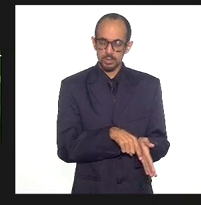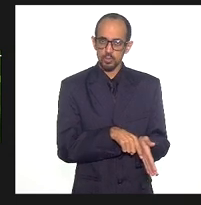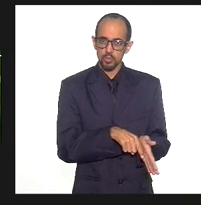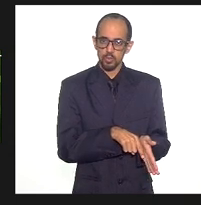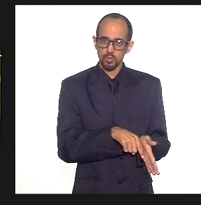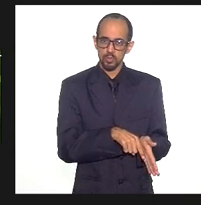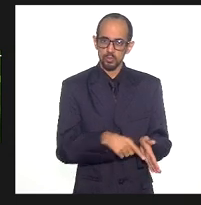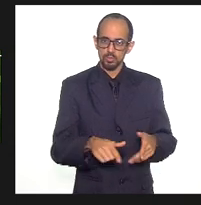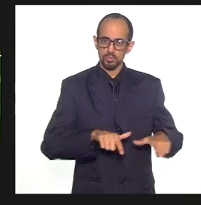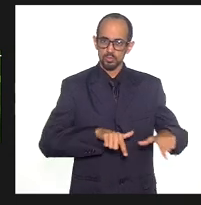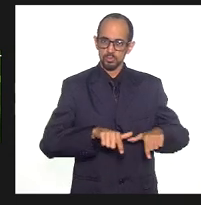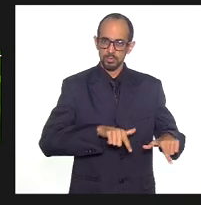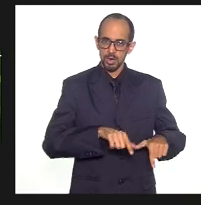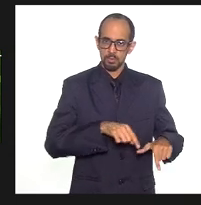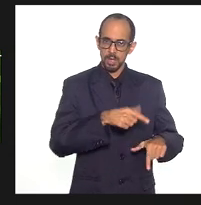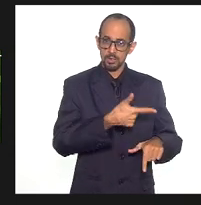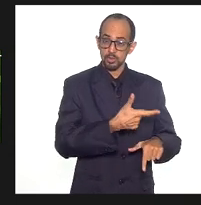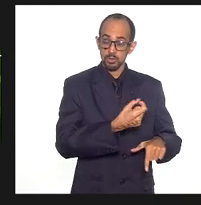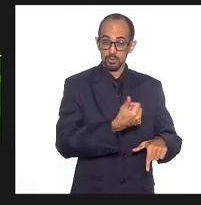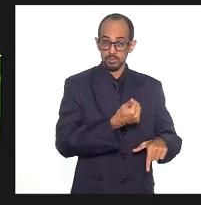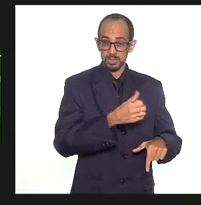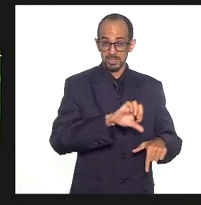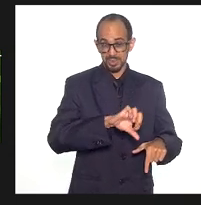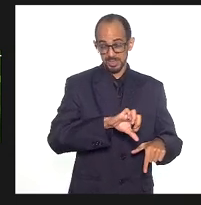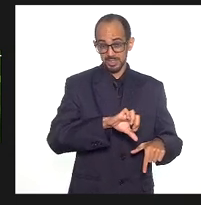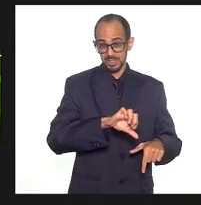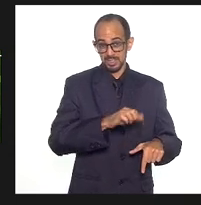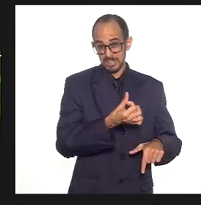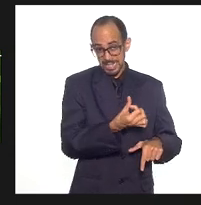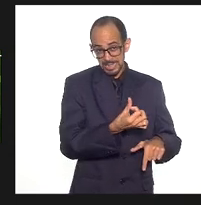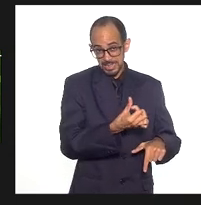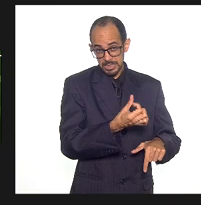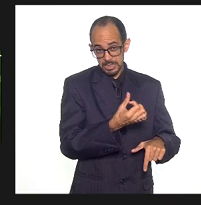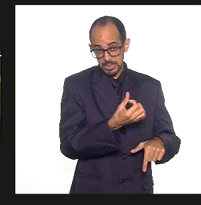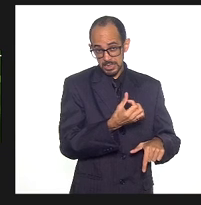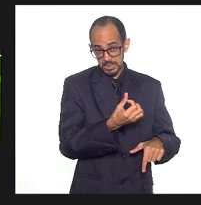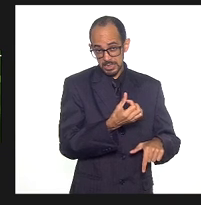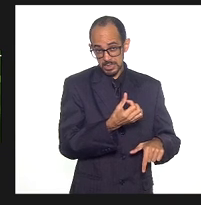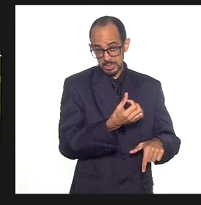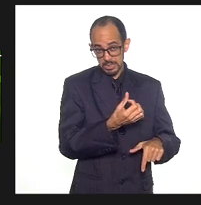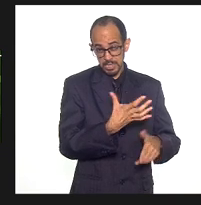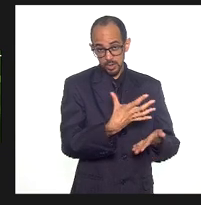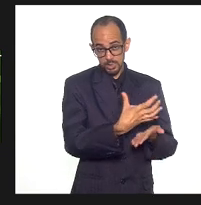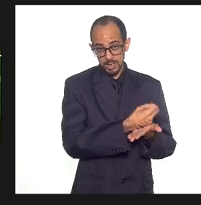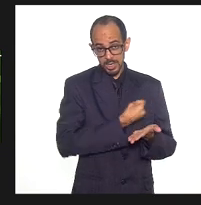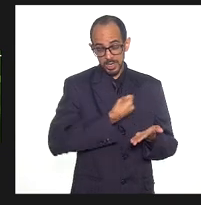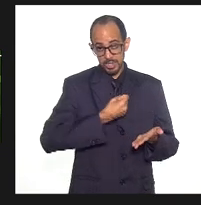determinado trimestre de 2016. E a nossa arrecadação de PE foi zero.